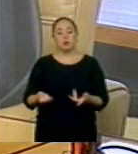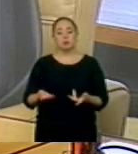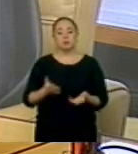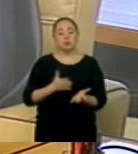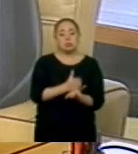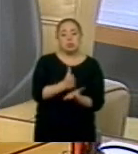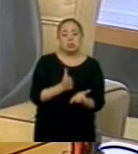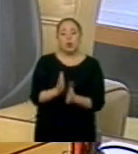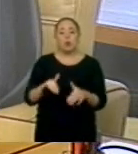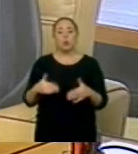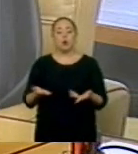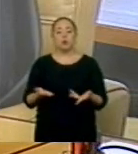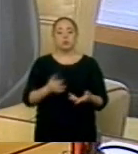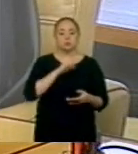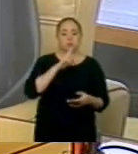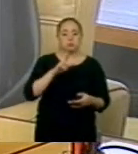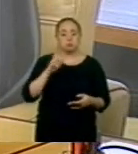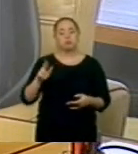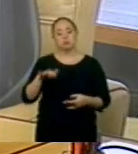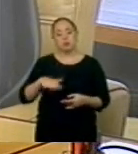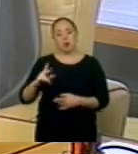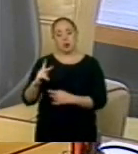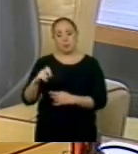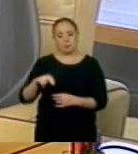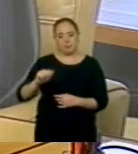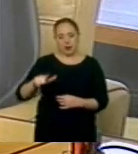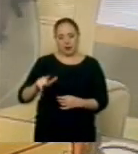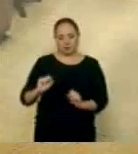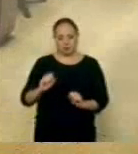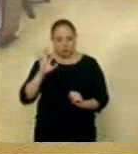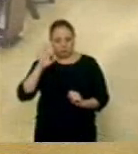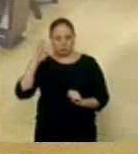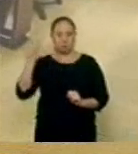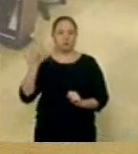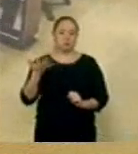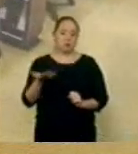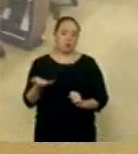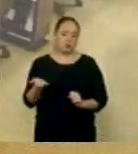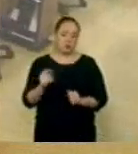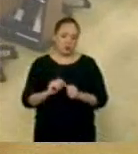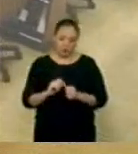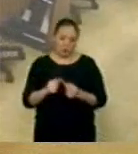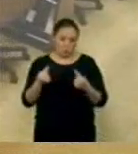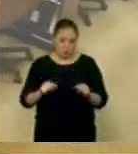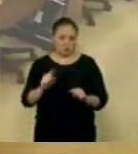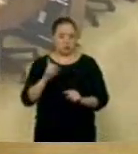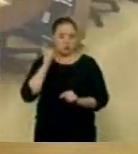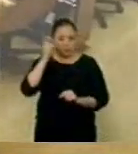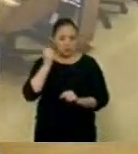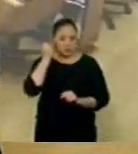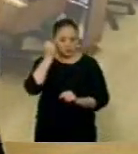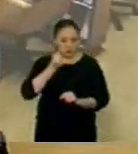dos procedimentos de persecução penal eventualmente instaurado contra parlamentares.